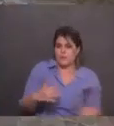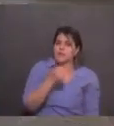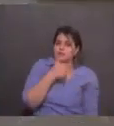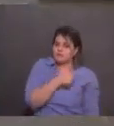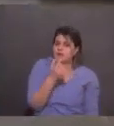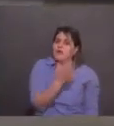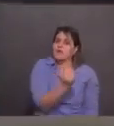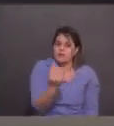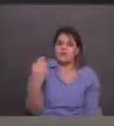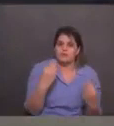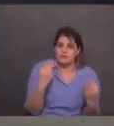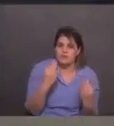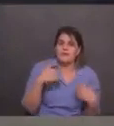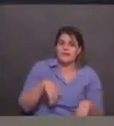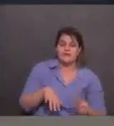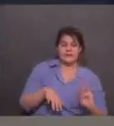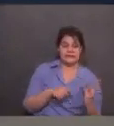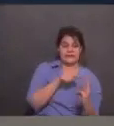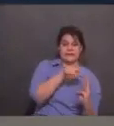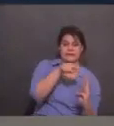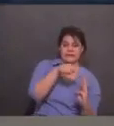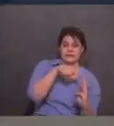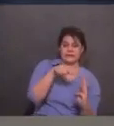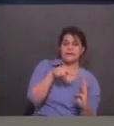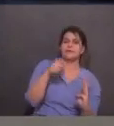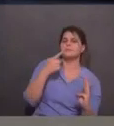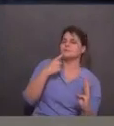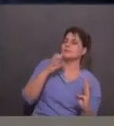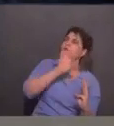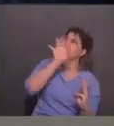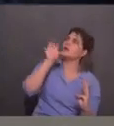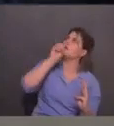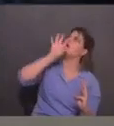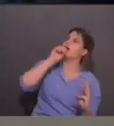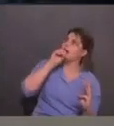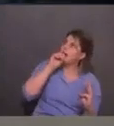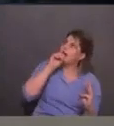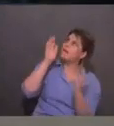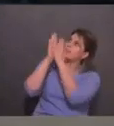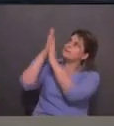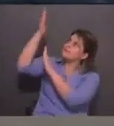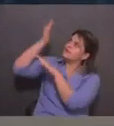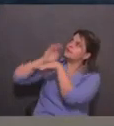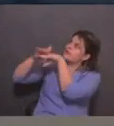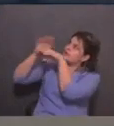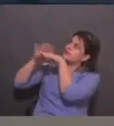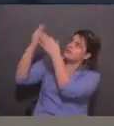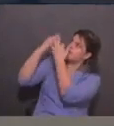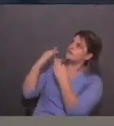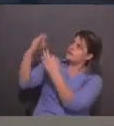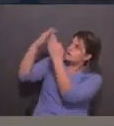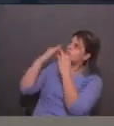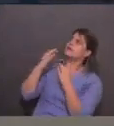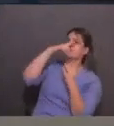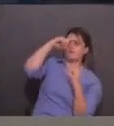eles entenderam tudo isso com a confiança que tinham no carinho de Deus, que apesar de tudo, de todas